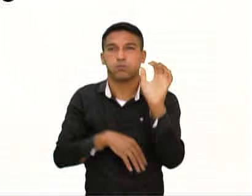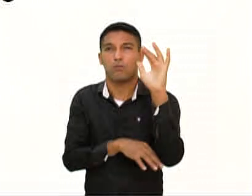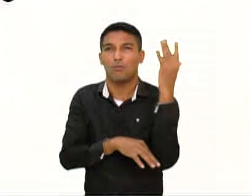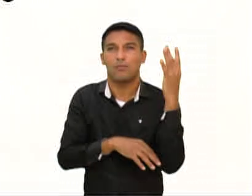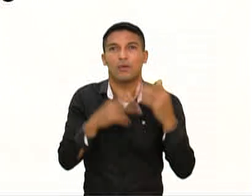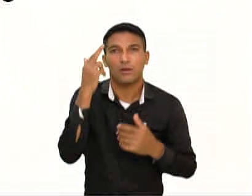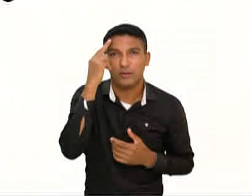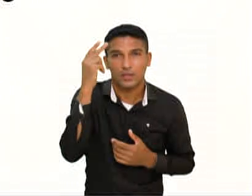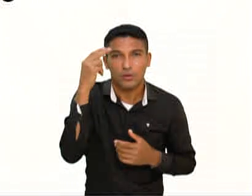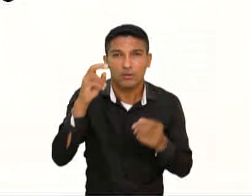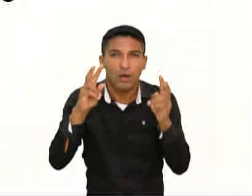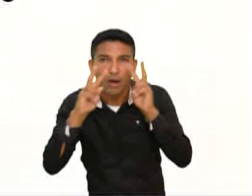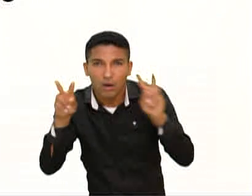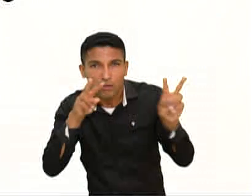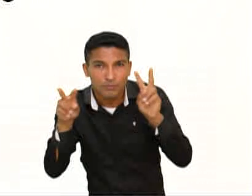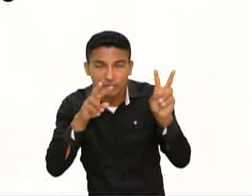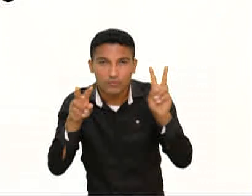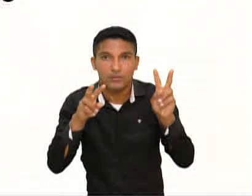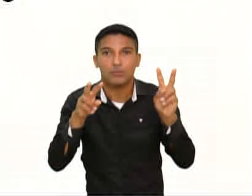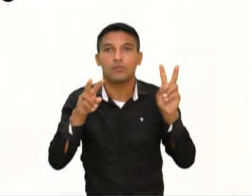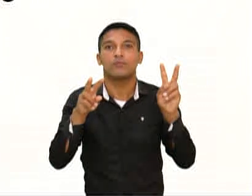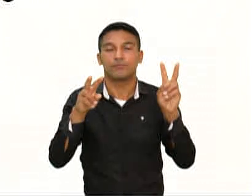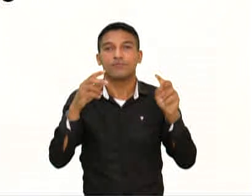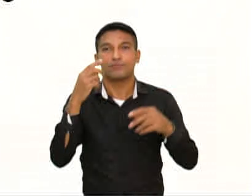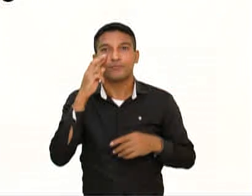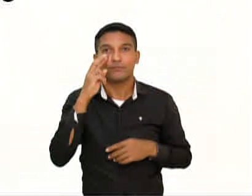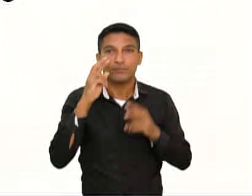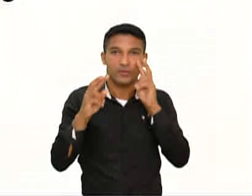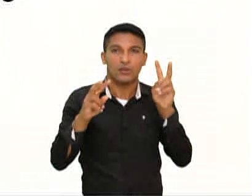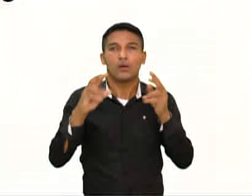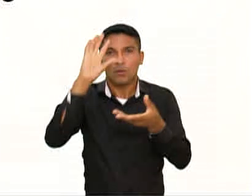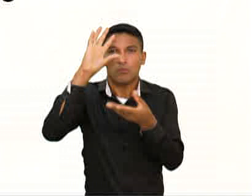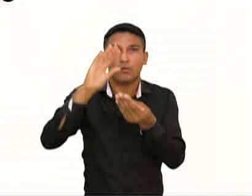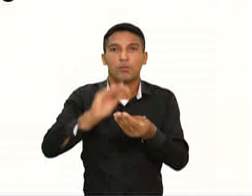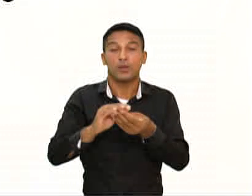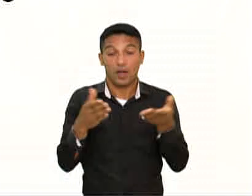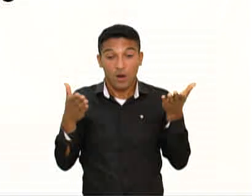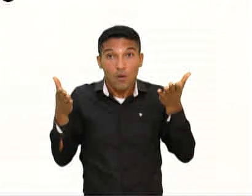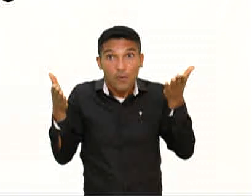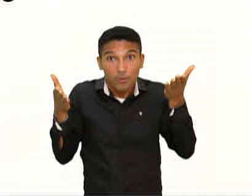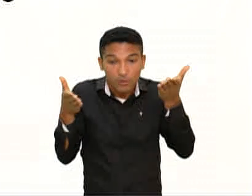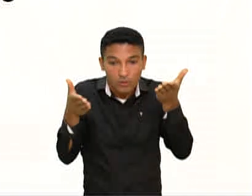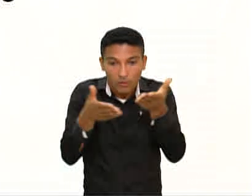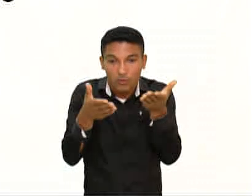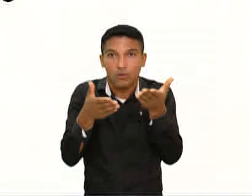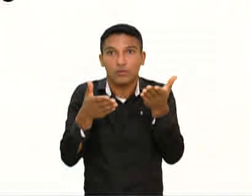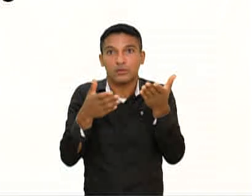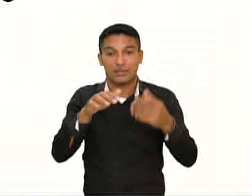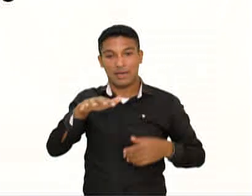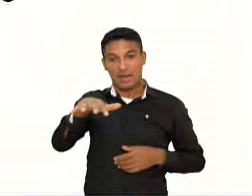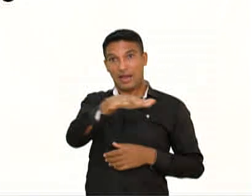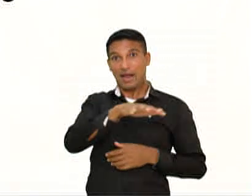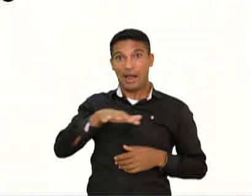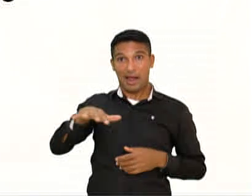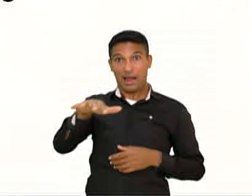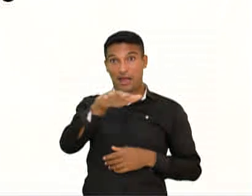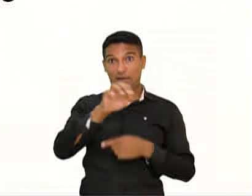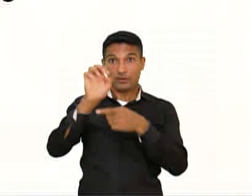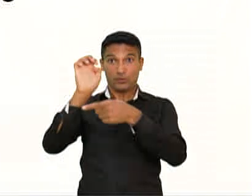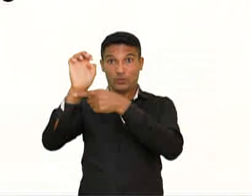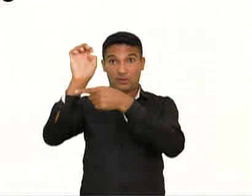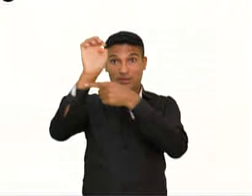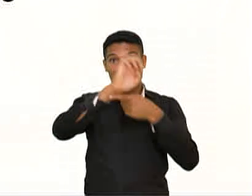ser observadas através de suas paisagens. Para compreender a atual configuração da área estadual, se faz